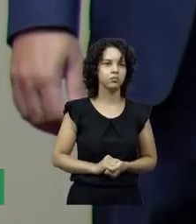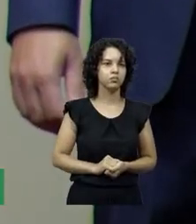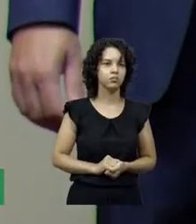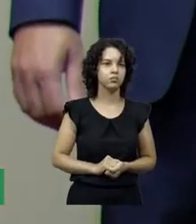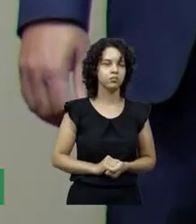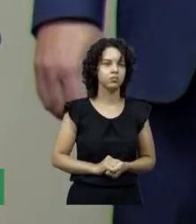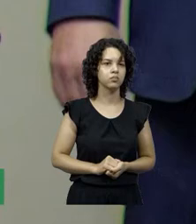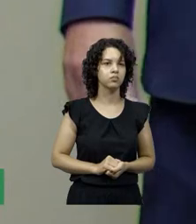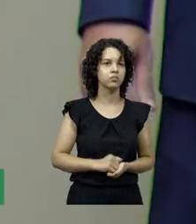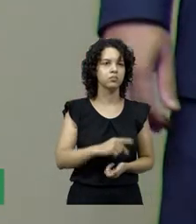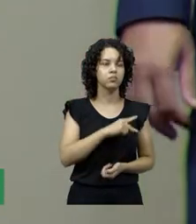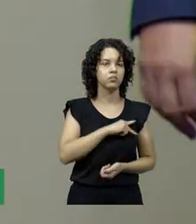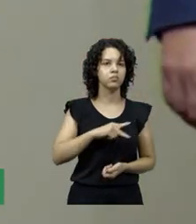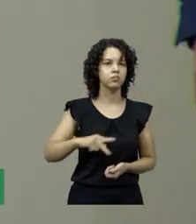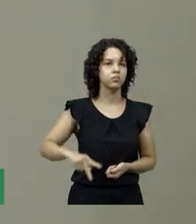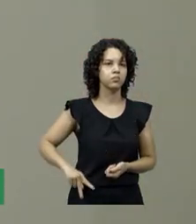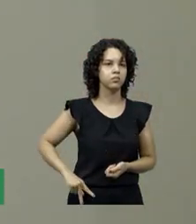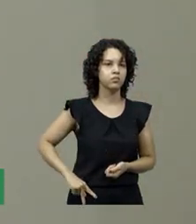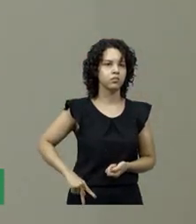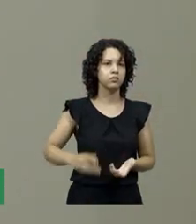Senhor presidente,